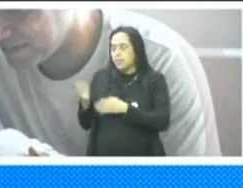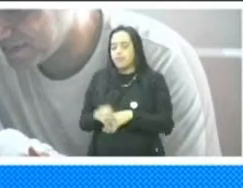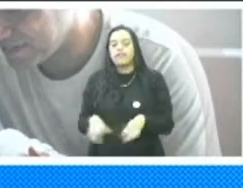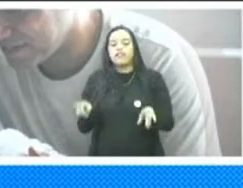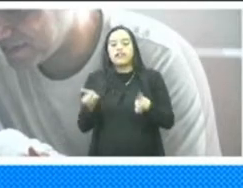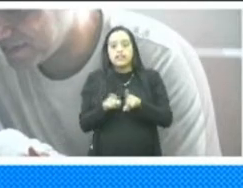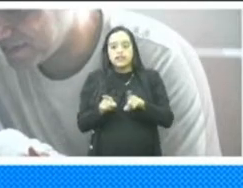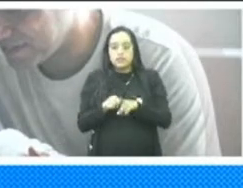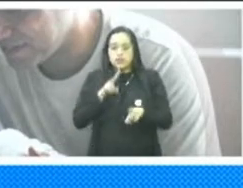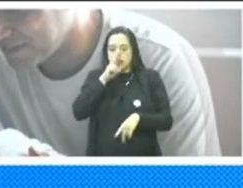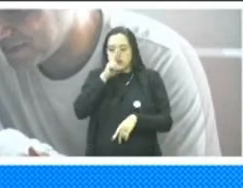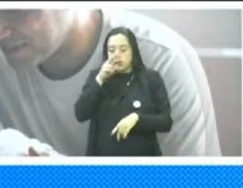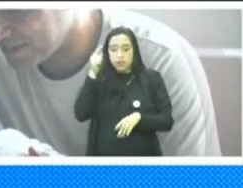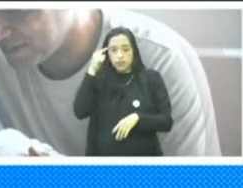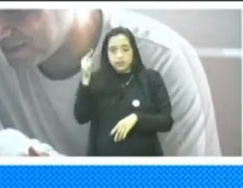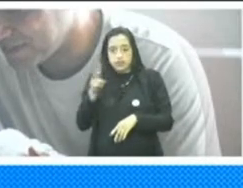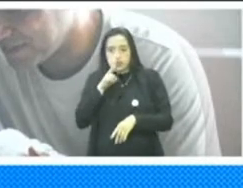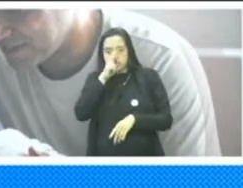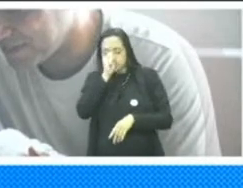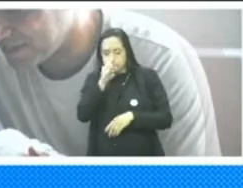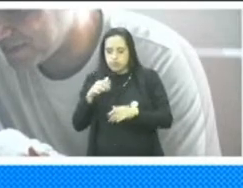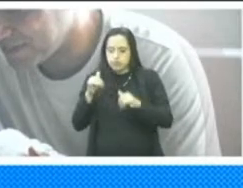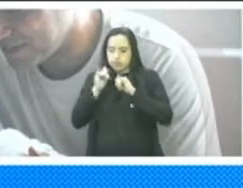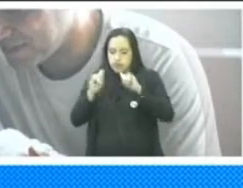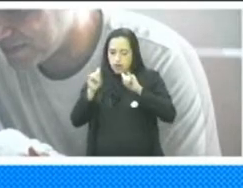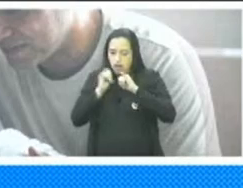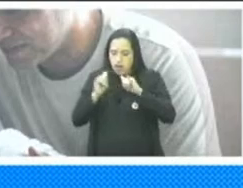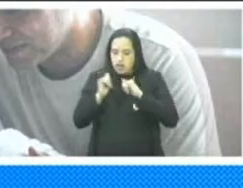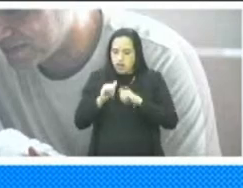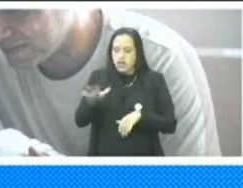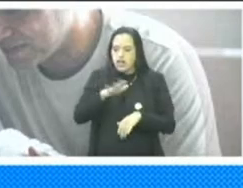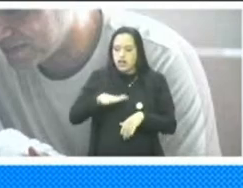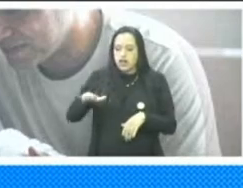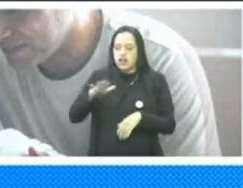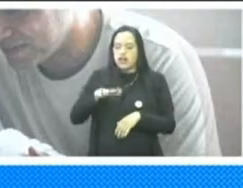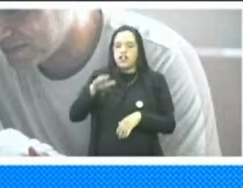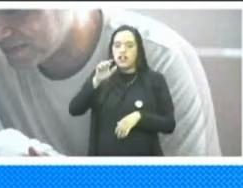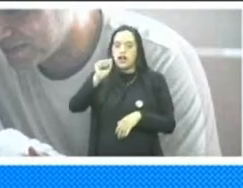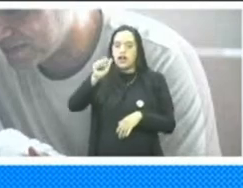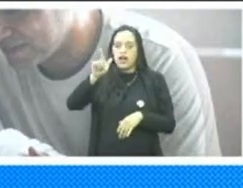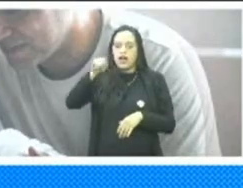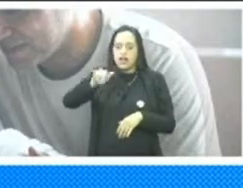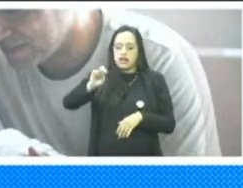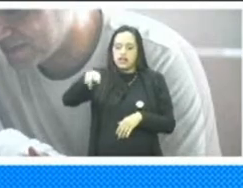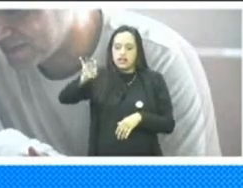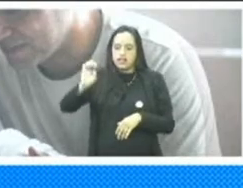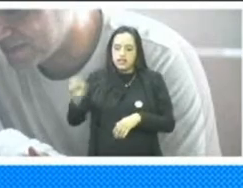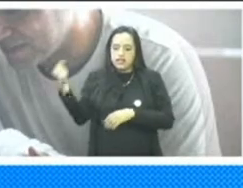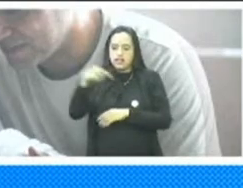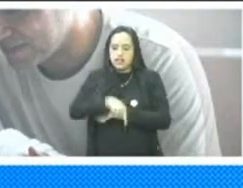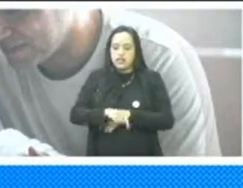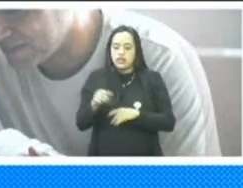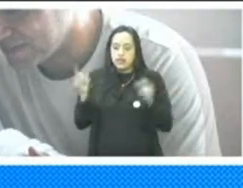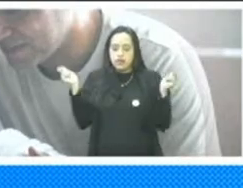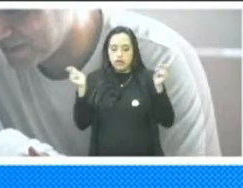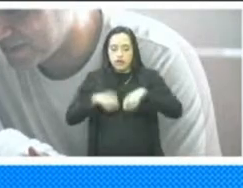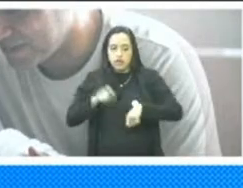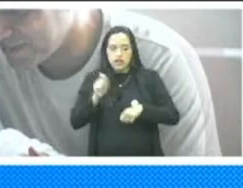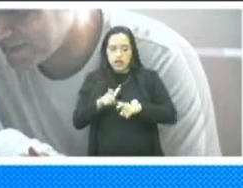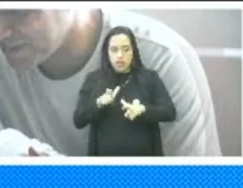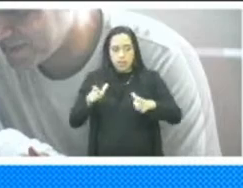Também pensando no fortalecimento do método Canguru, né, a Rede Aline traz uma possibilidade